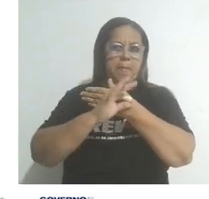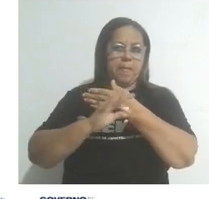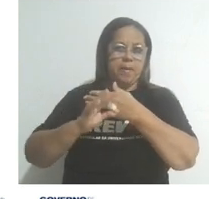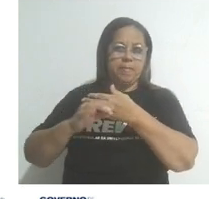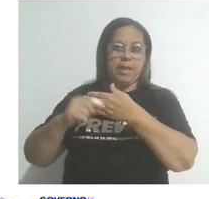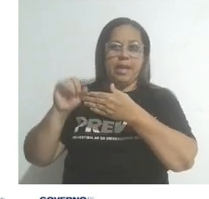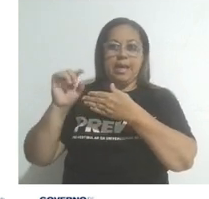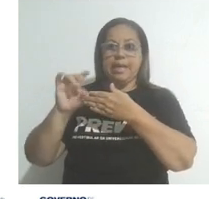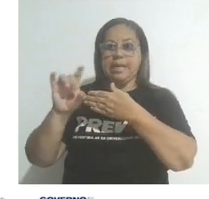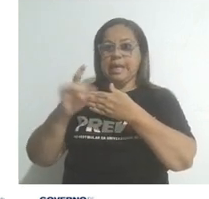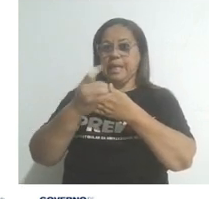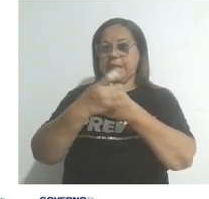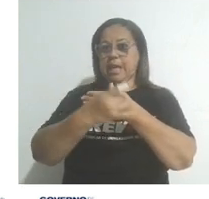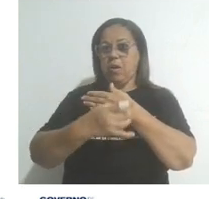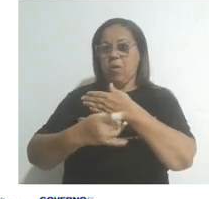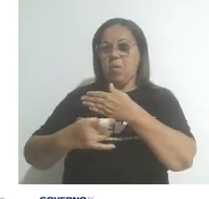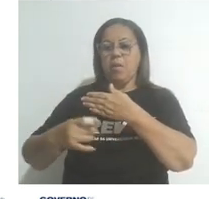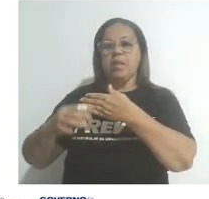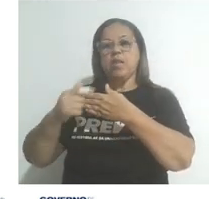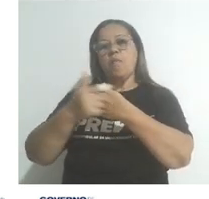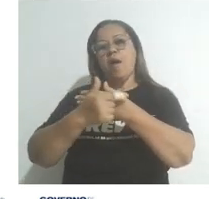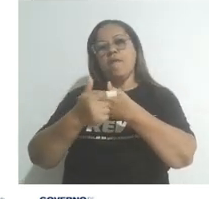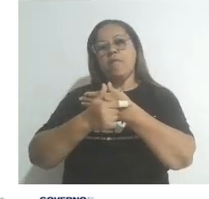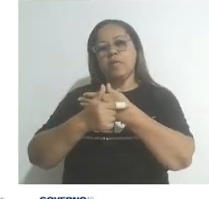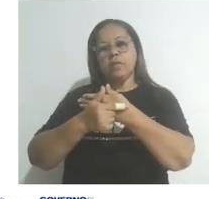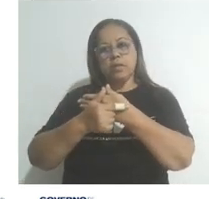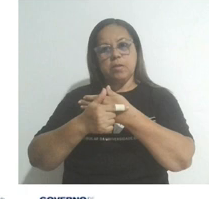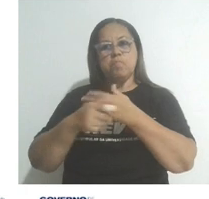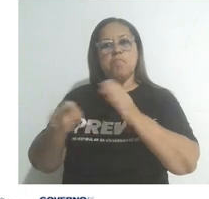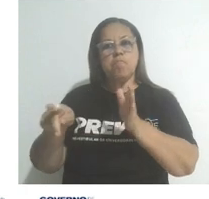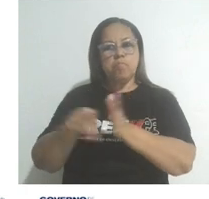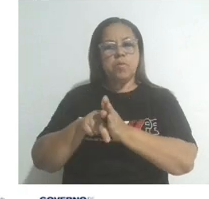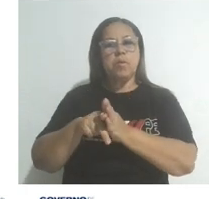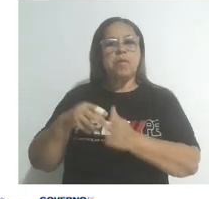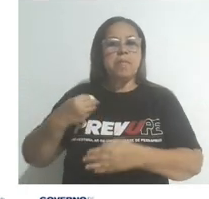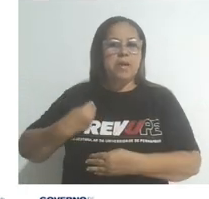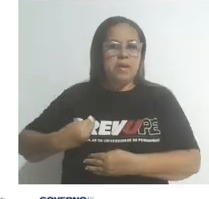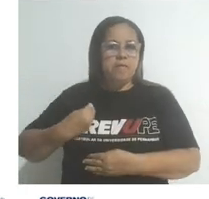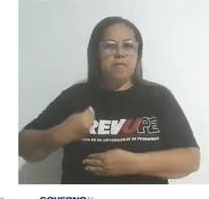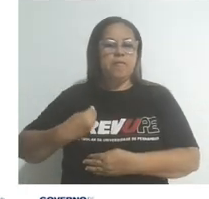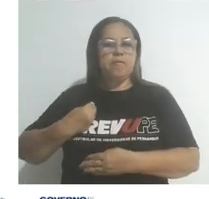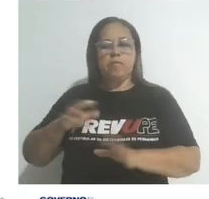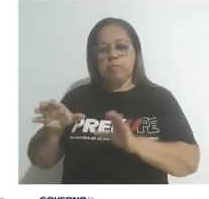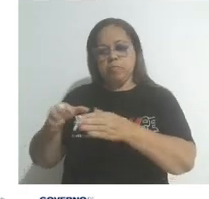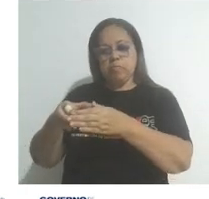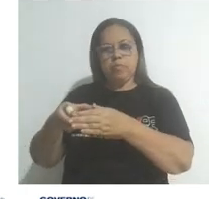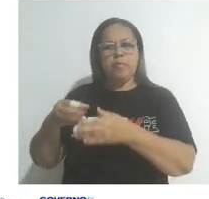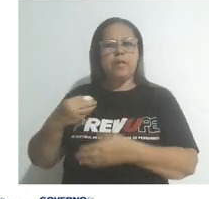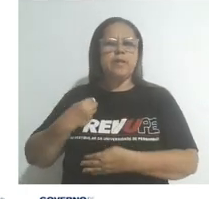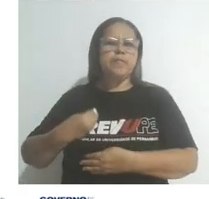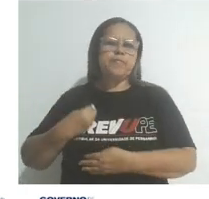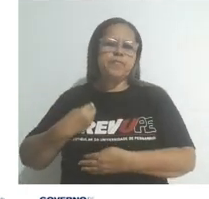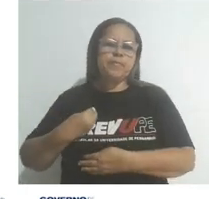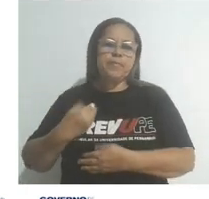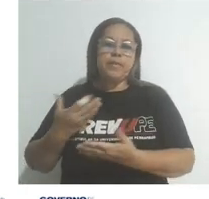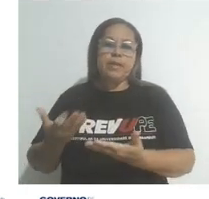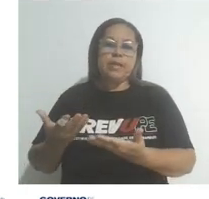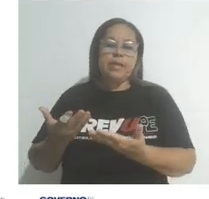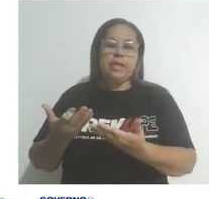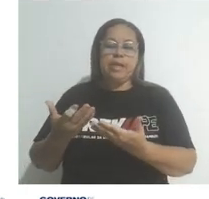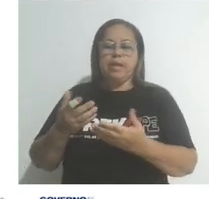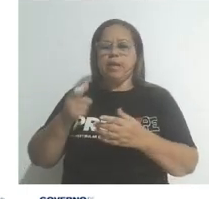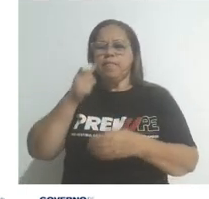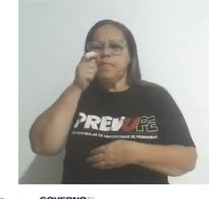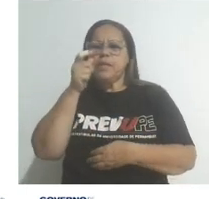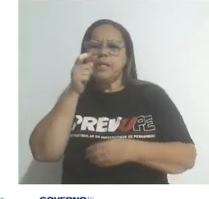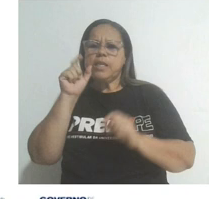organela dessa, pessoal, desempenha uma função específica para a vida, né? Para os seres vivos. É interessante, pessoal,